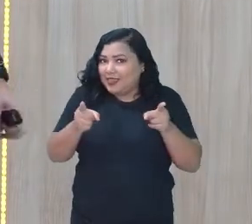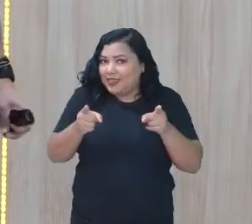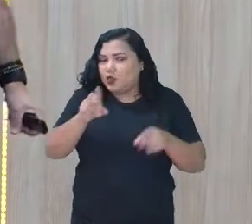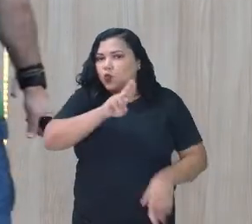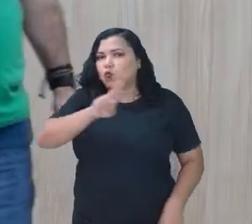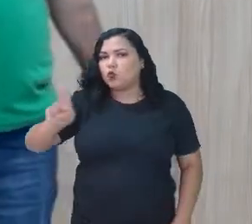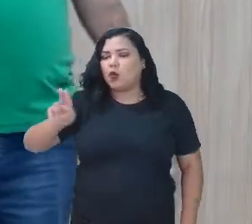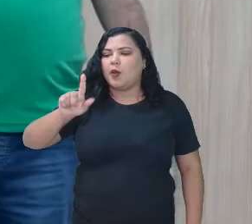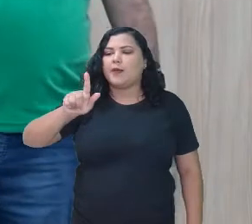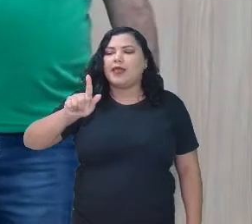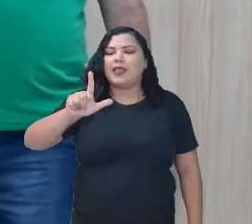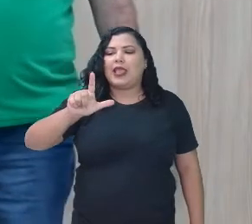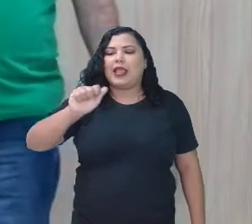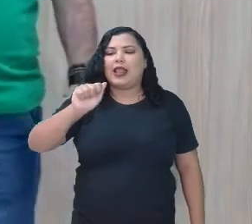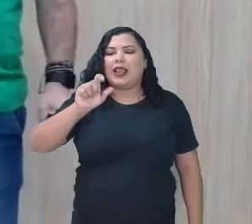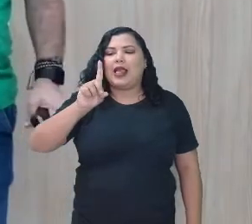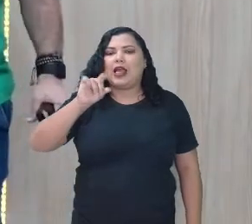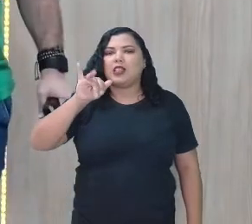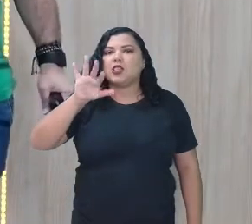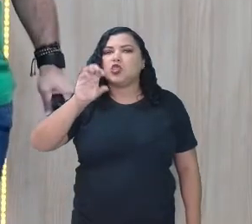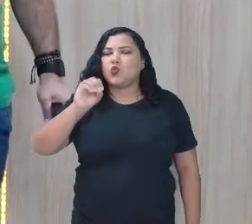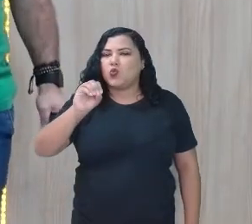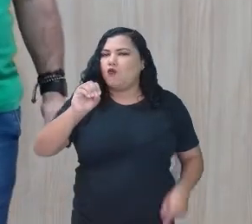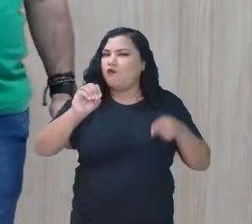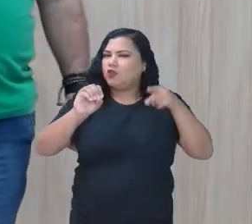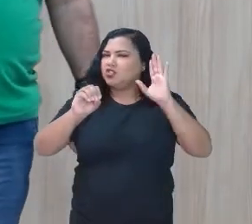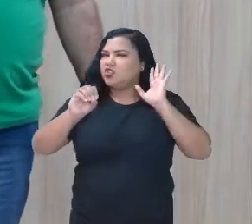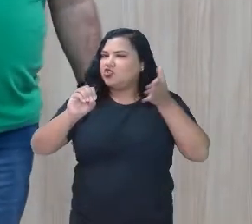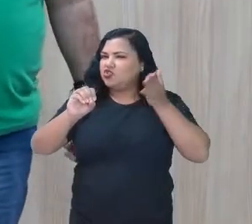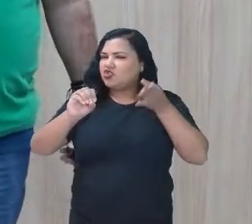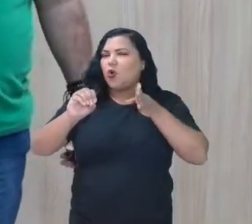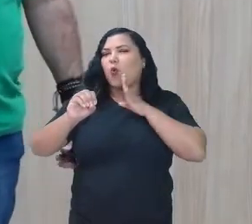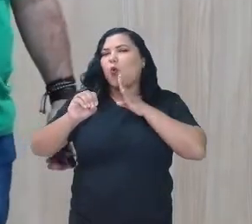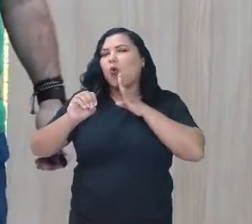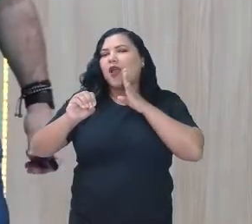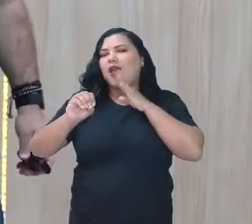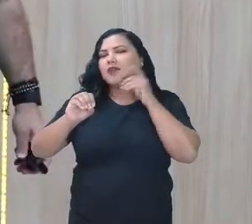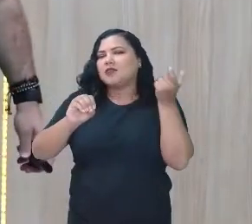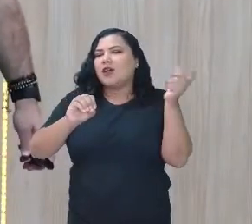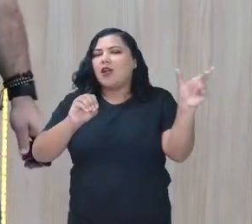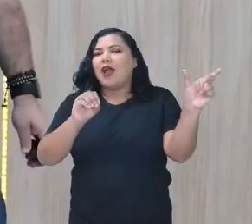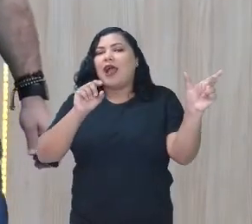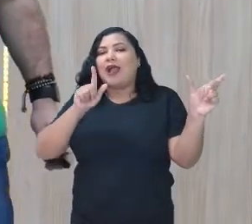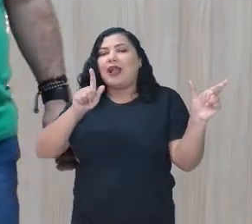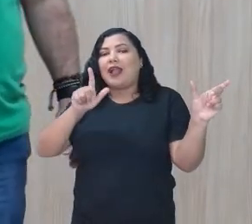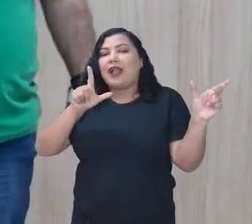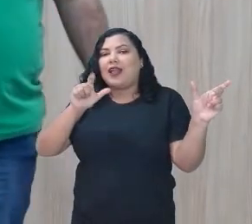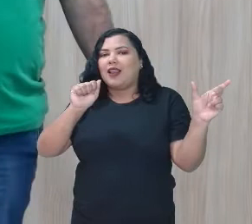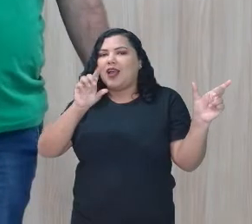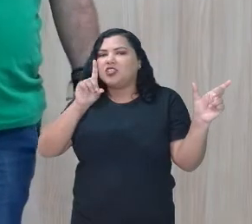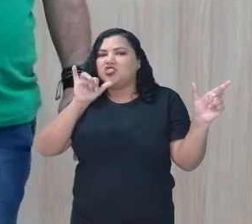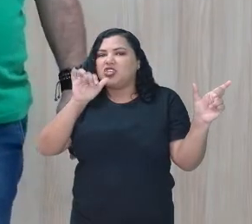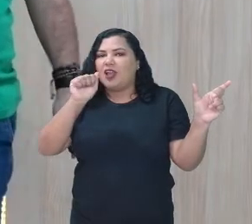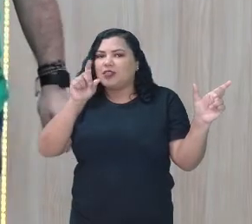de gládio. Daí, vocês já devem ter ouvido uma expressão chamada